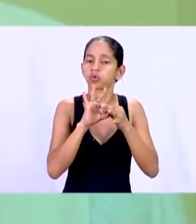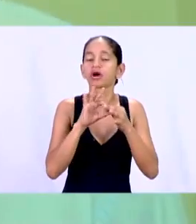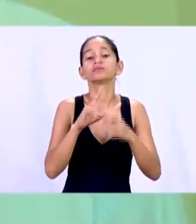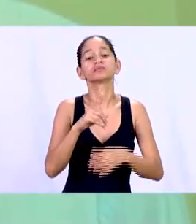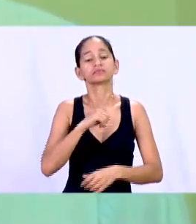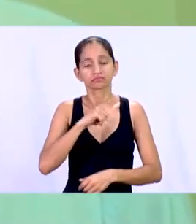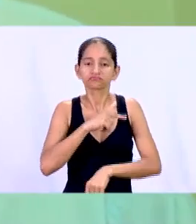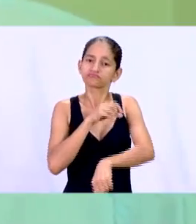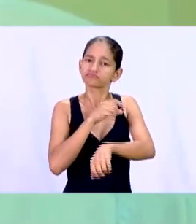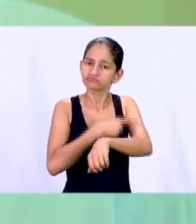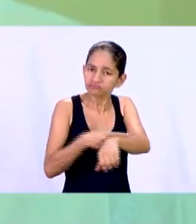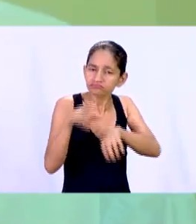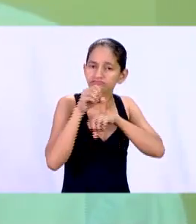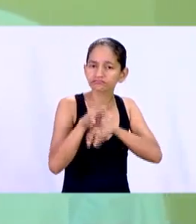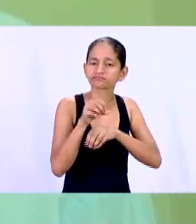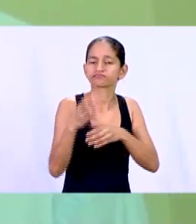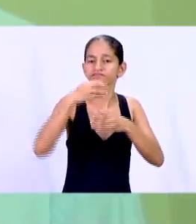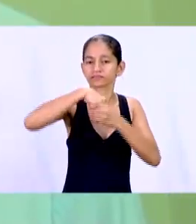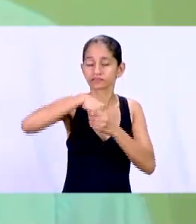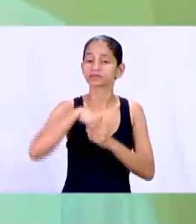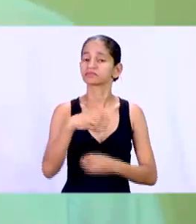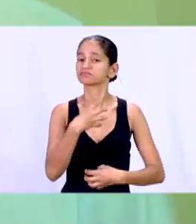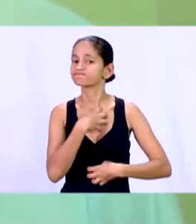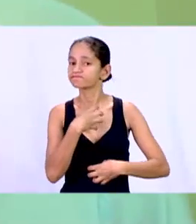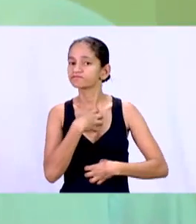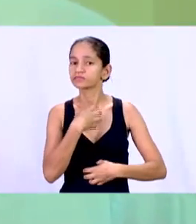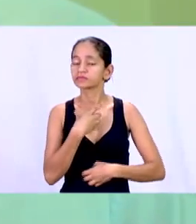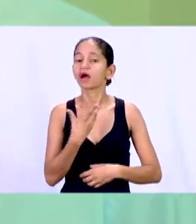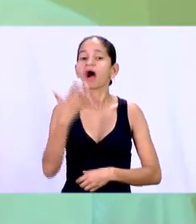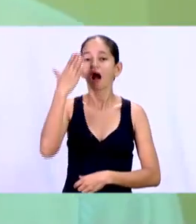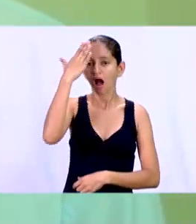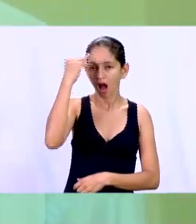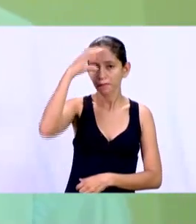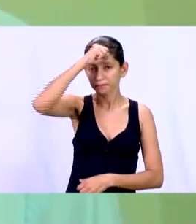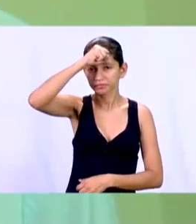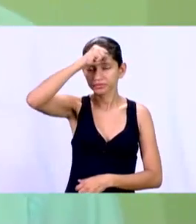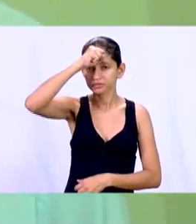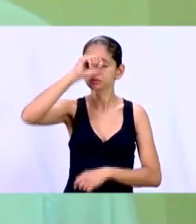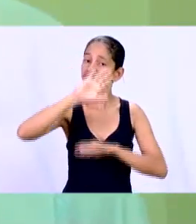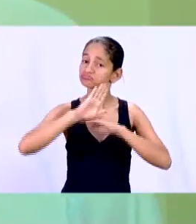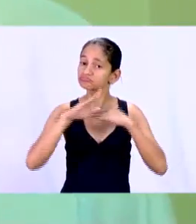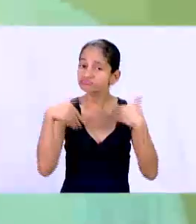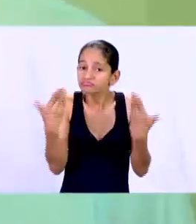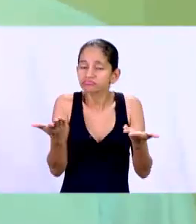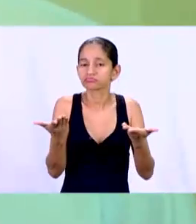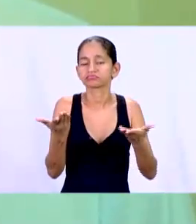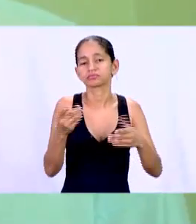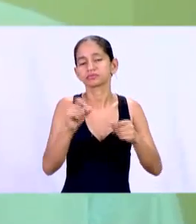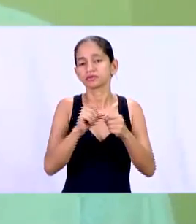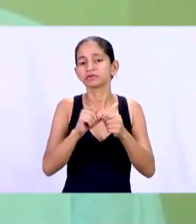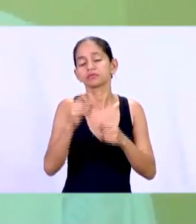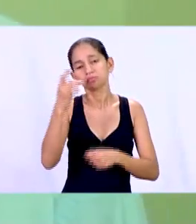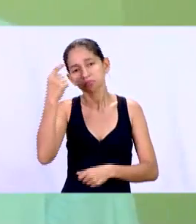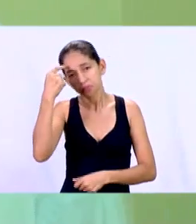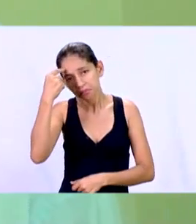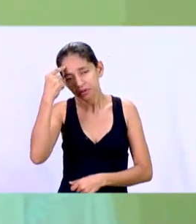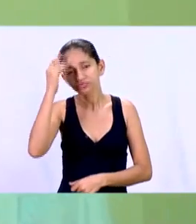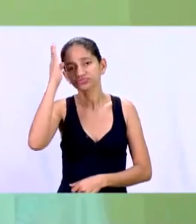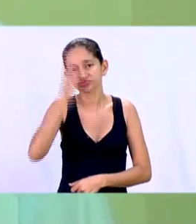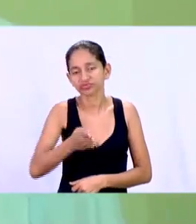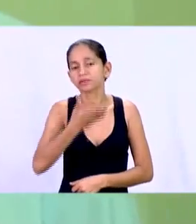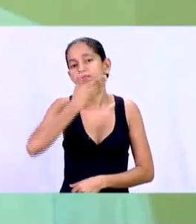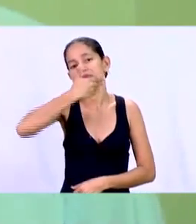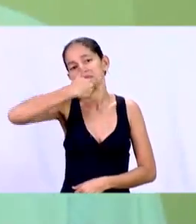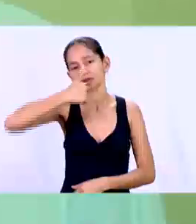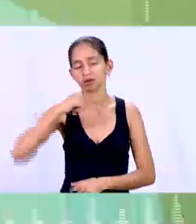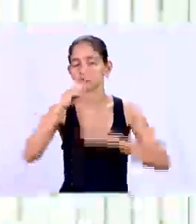sua educação, na educação que os seus pais, seus professores vão lhe dar, eu acho que isso vai acrescentar muito